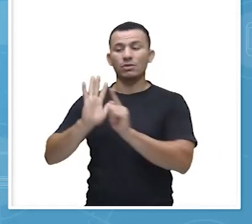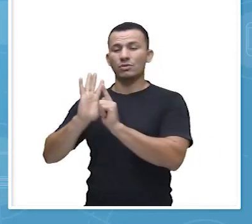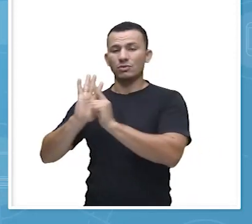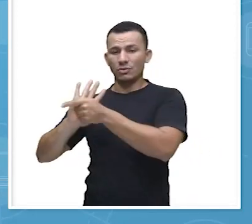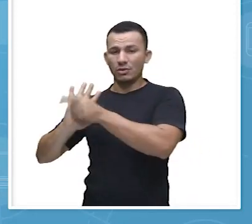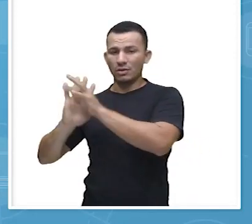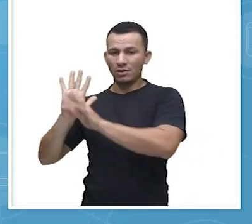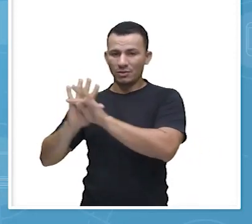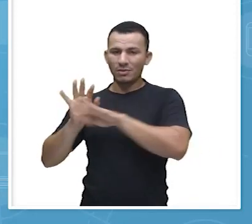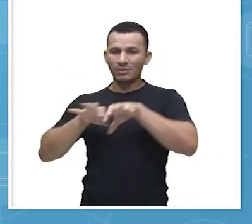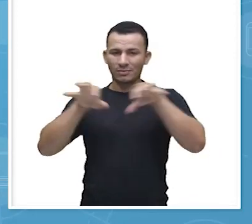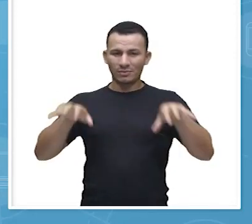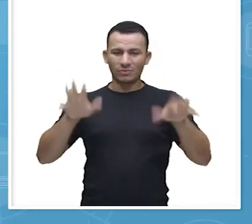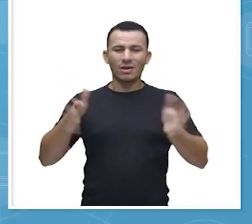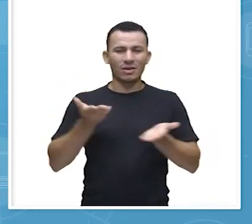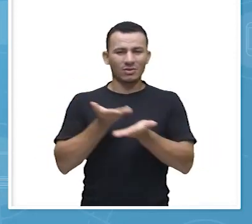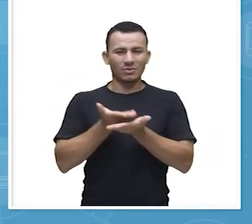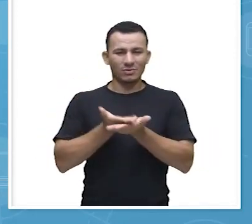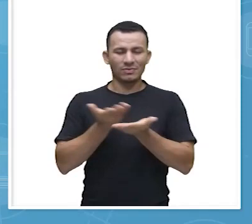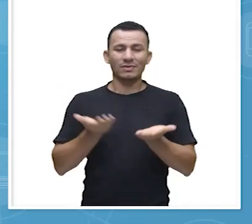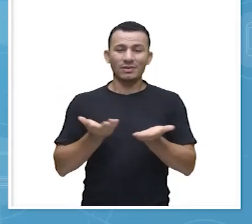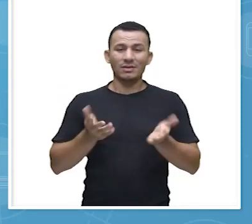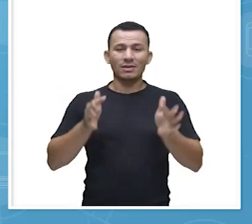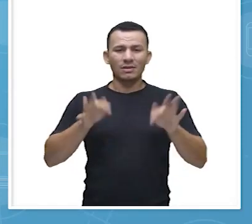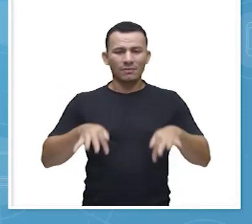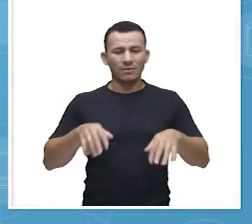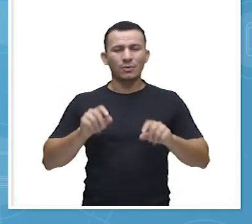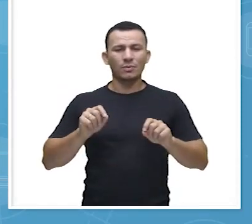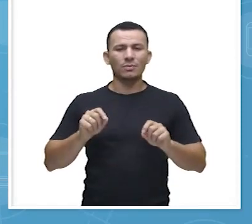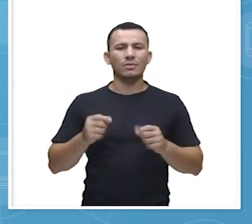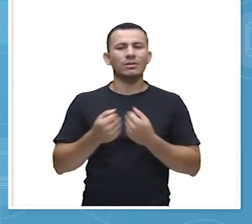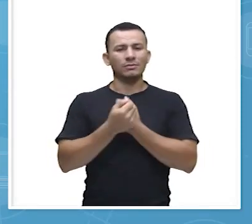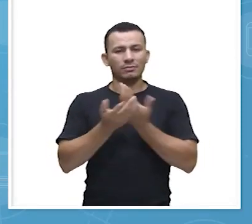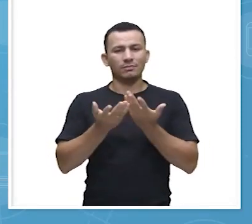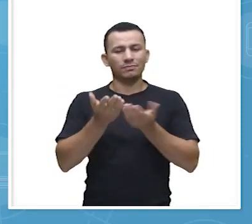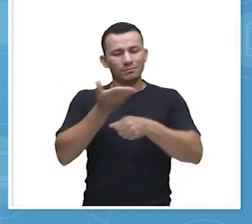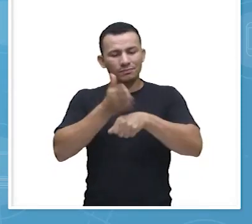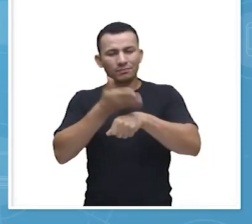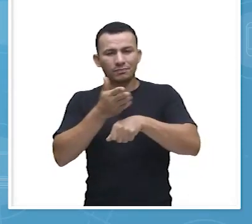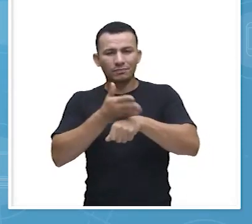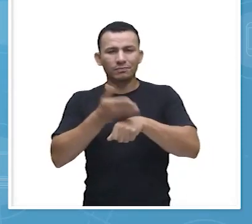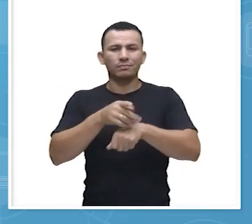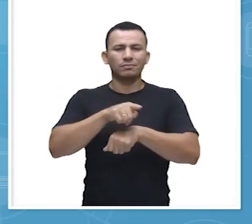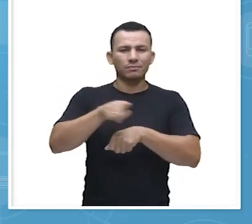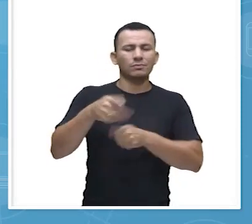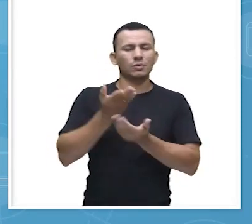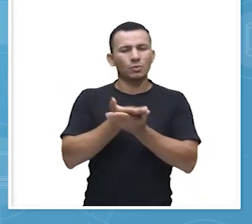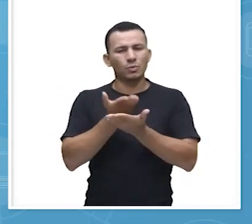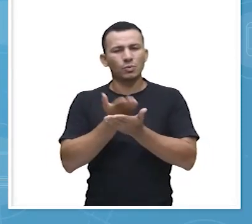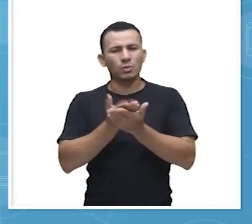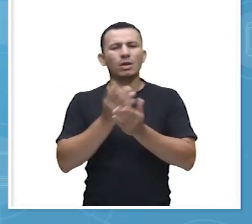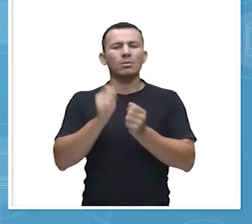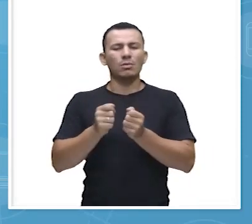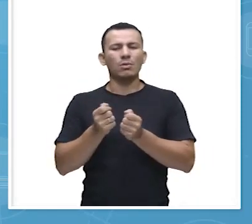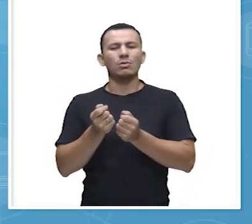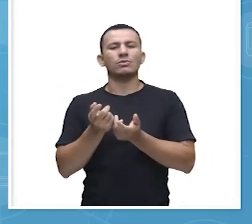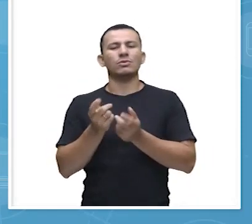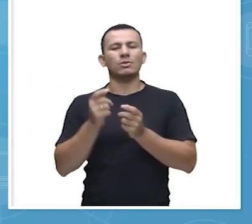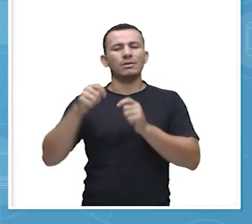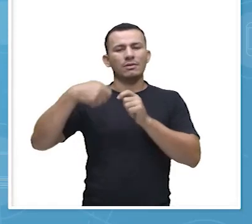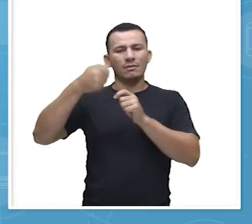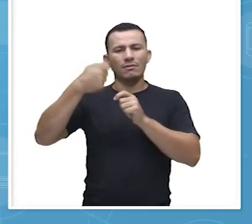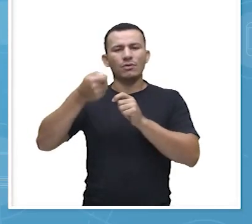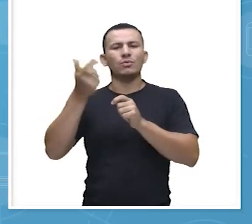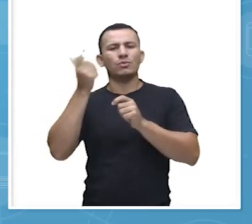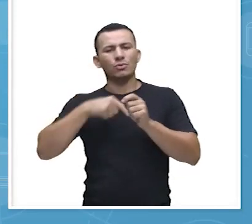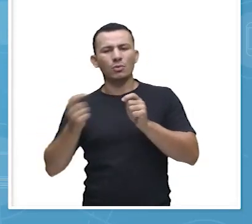tá bom? E a gente encerra desejando a vocês um excelente exercício. Voltem o vídeo, refaçam a atividade,